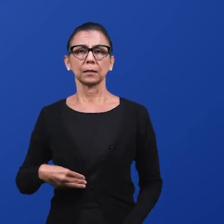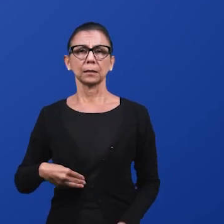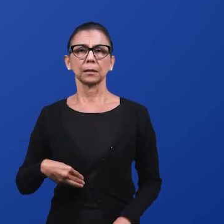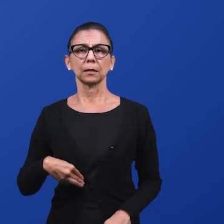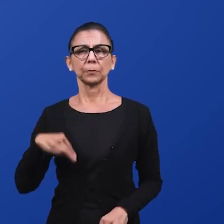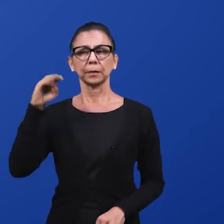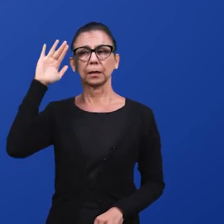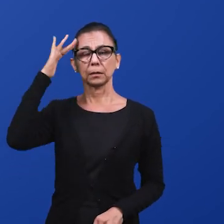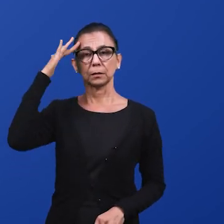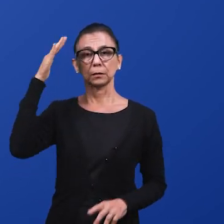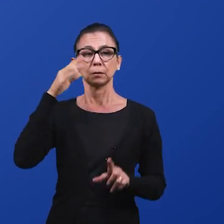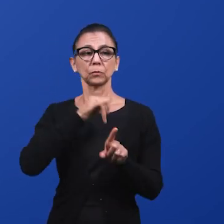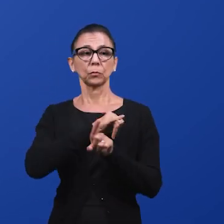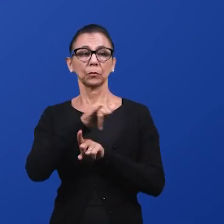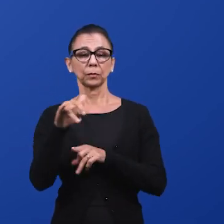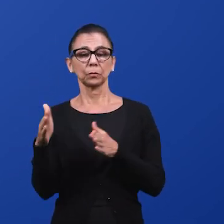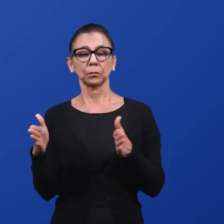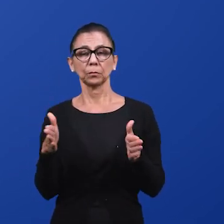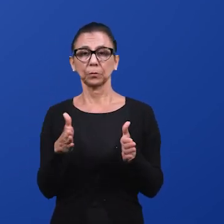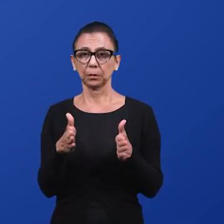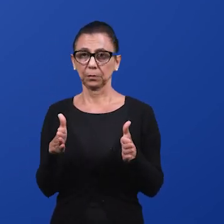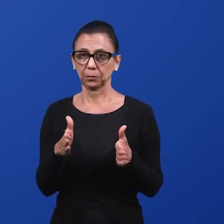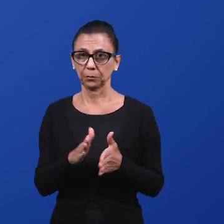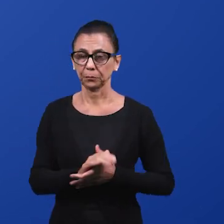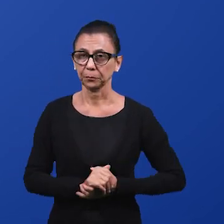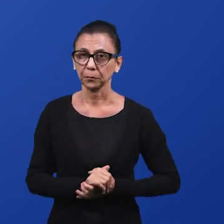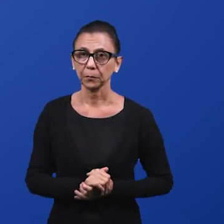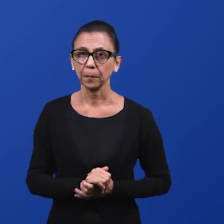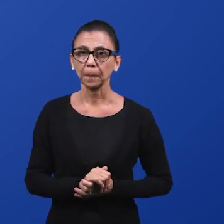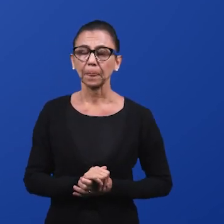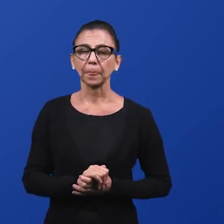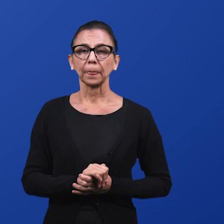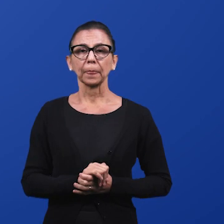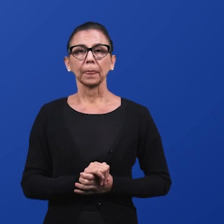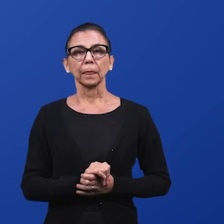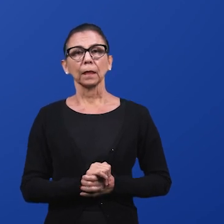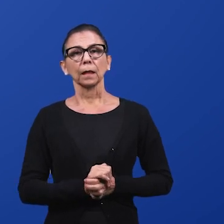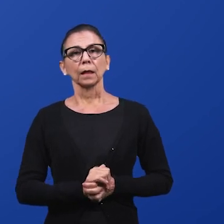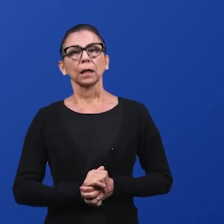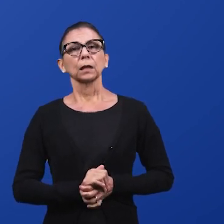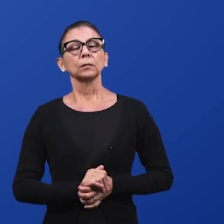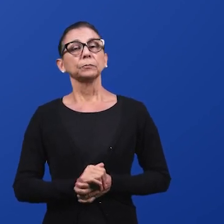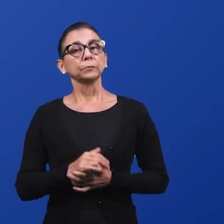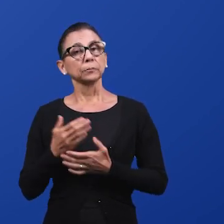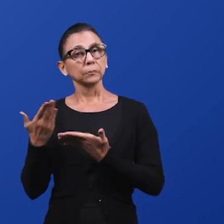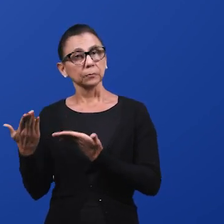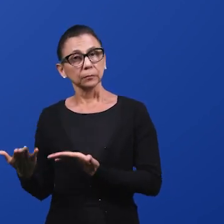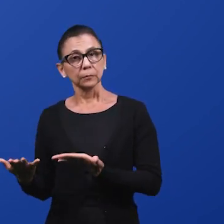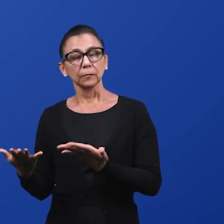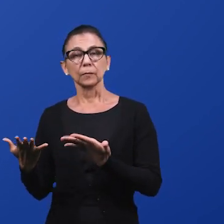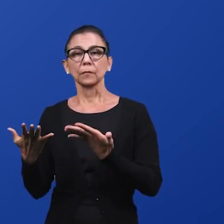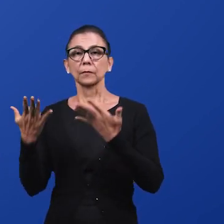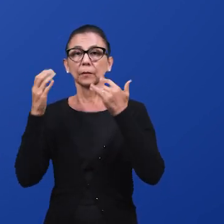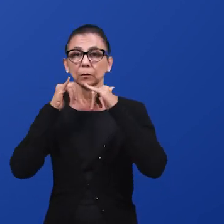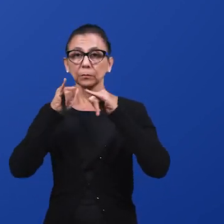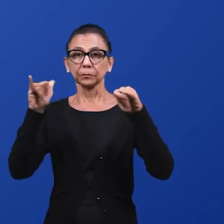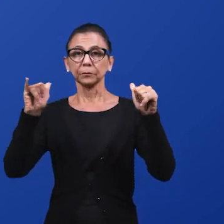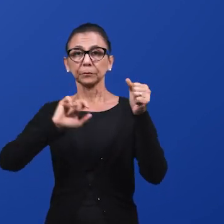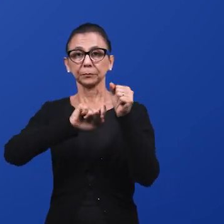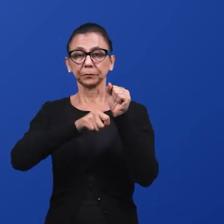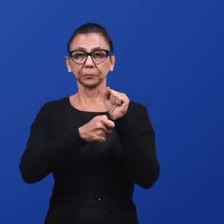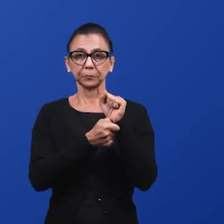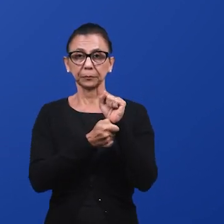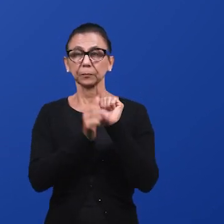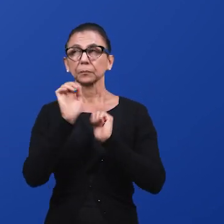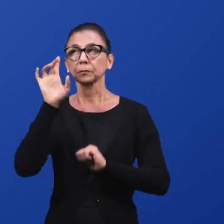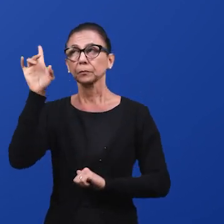quando discerne o momento profético em que vive. Essa maestria está no fato dela receber e anunciar os